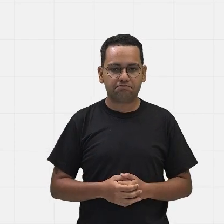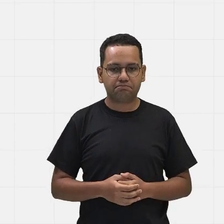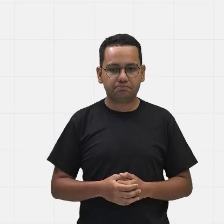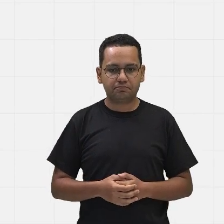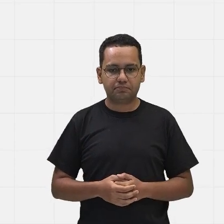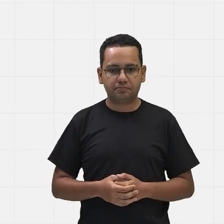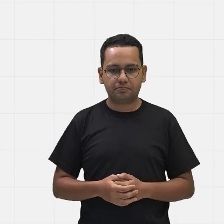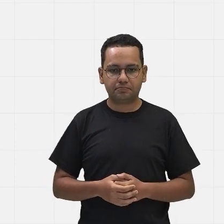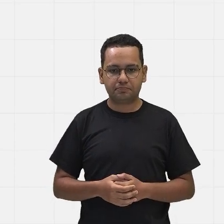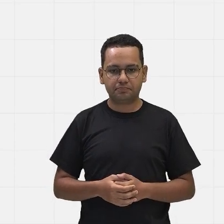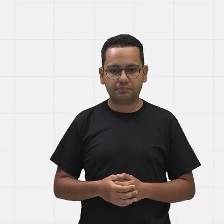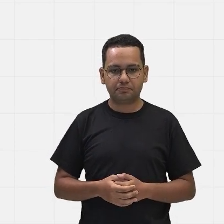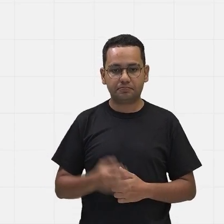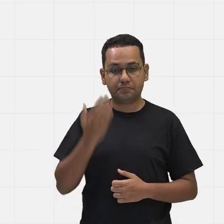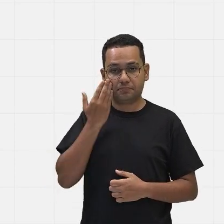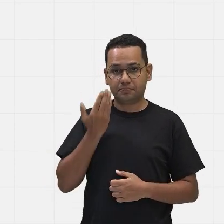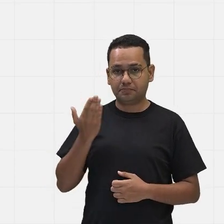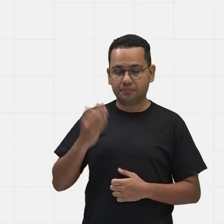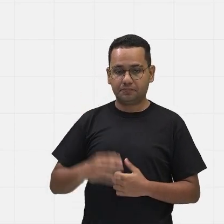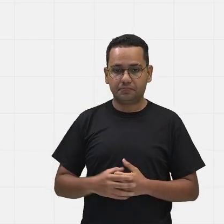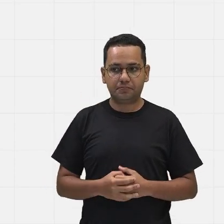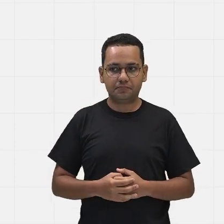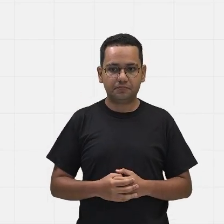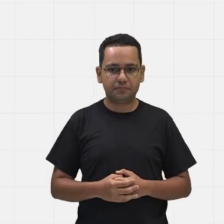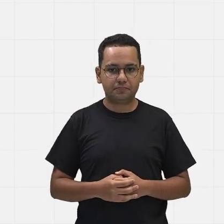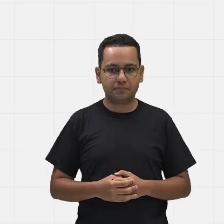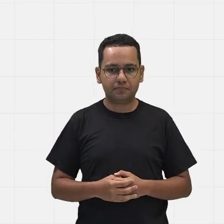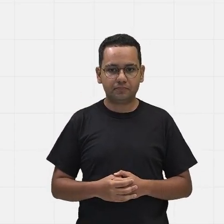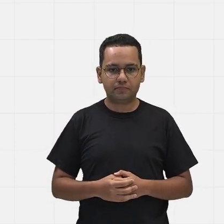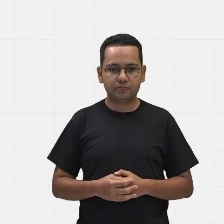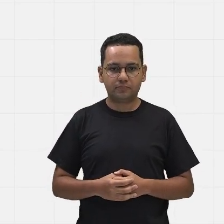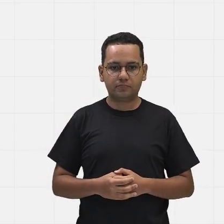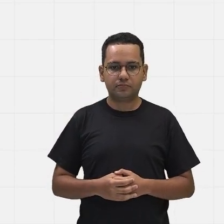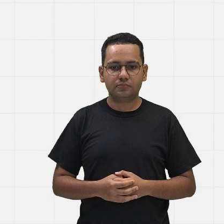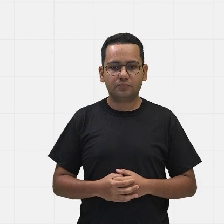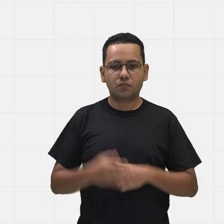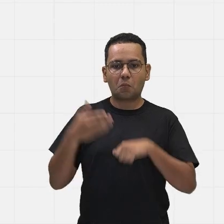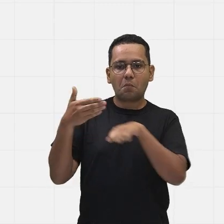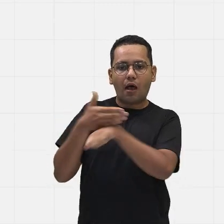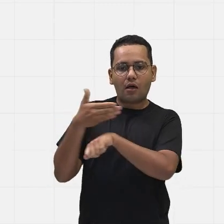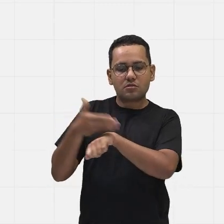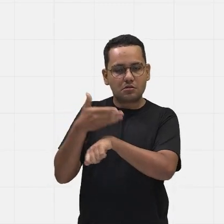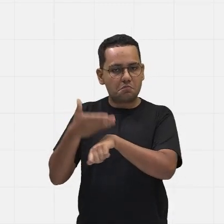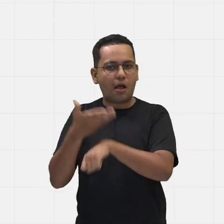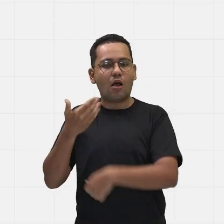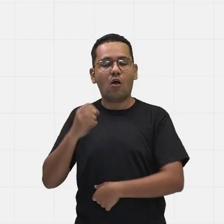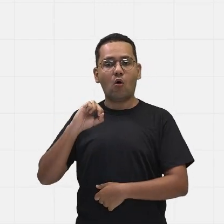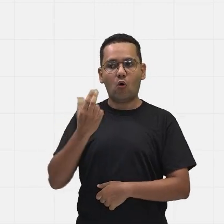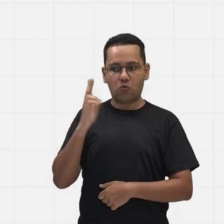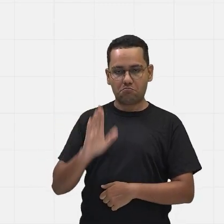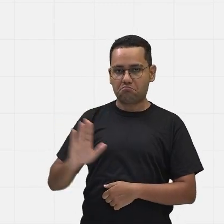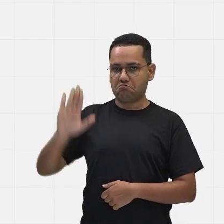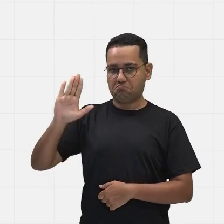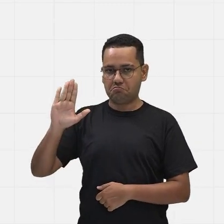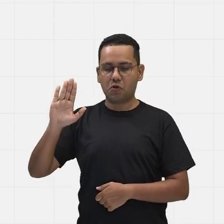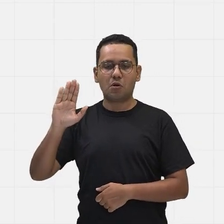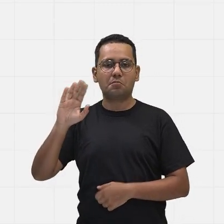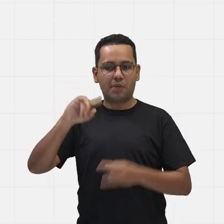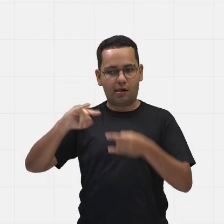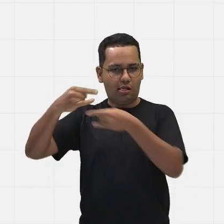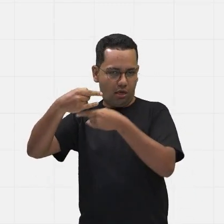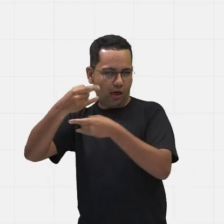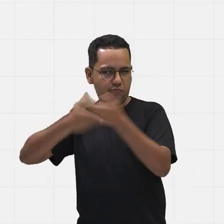Seguindo, a gente tem como faço para pedir a vez, né, e participar dos momentos da interatividade. Como a Dainara falou,